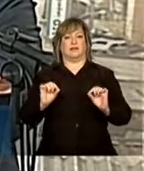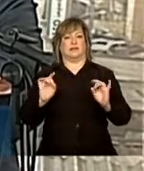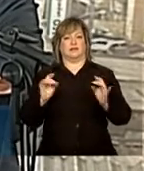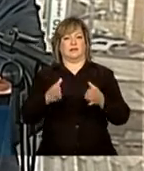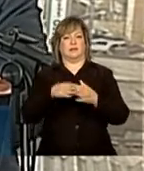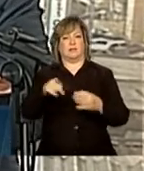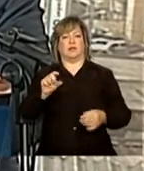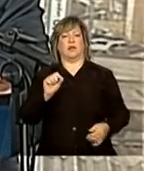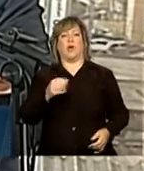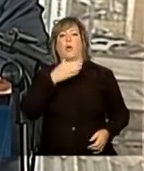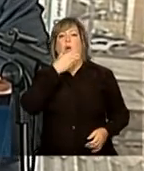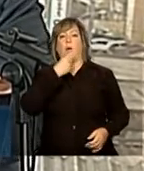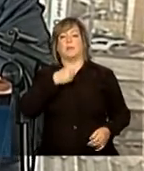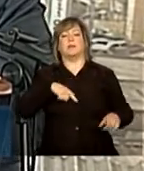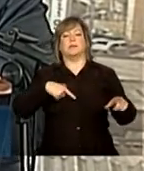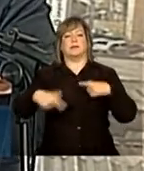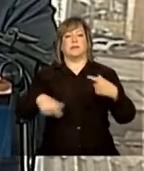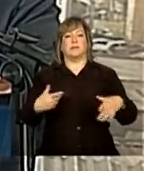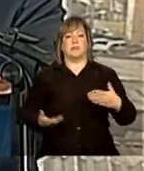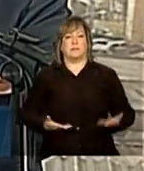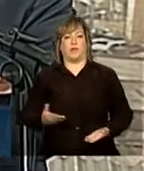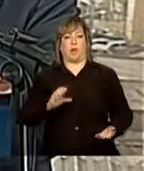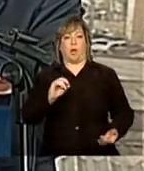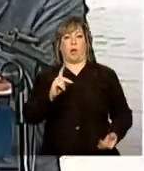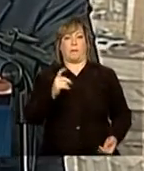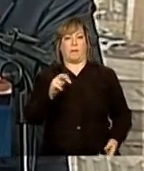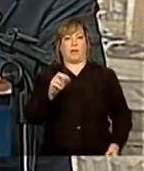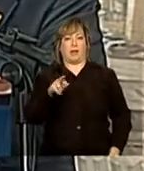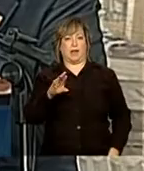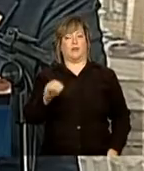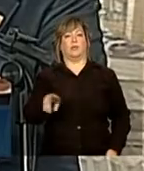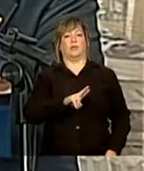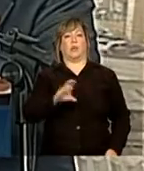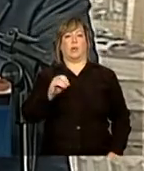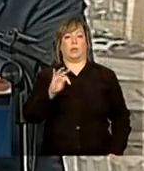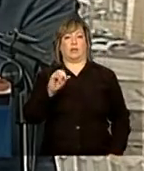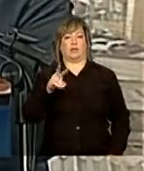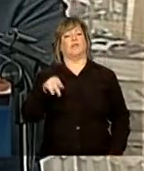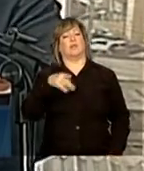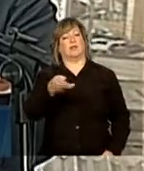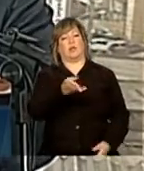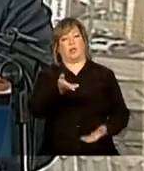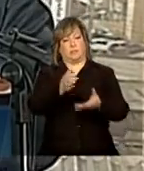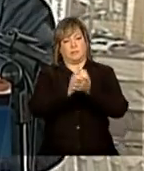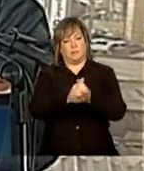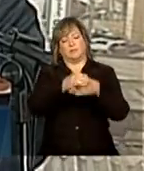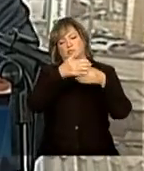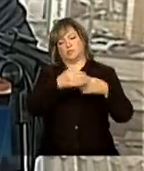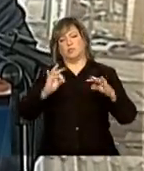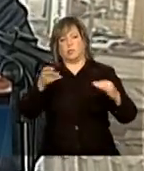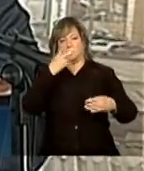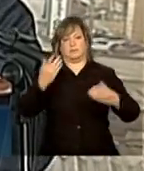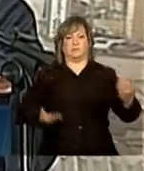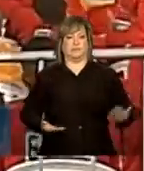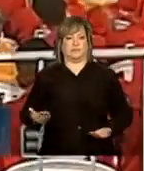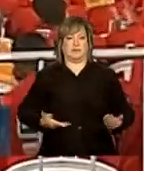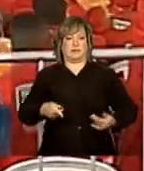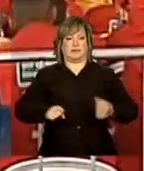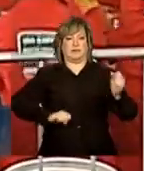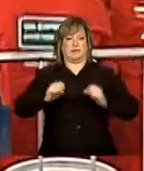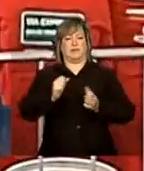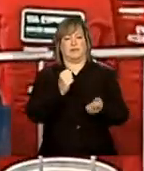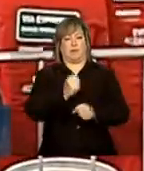operário Otávio Feliciano dos Santos. Em seu nome, saudar todos os operários que estão aqui, responsáveis maiores